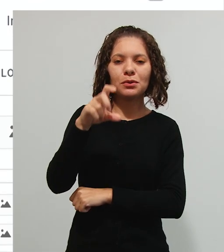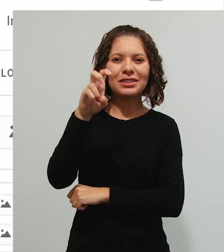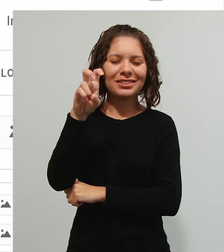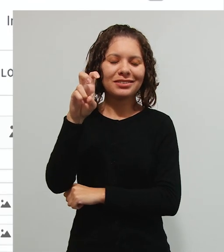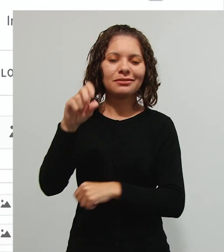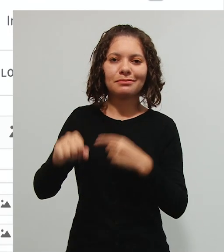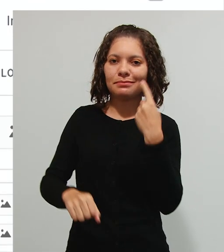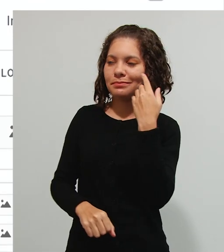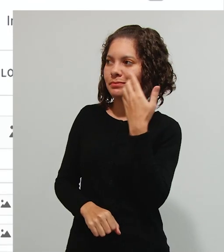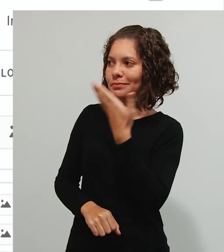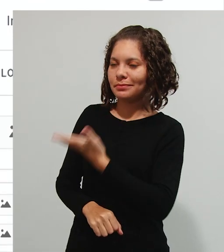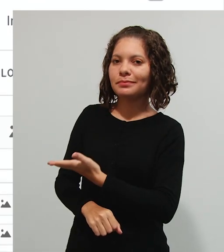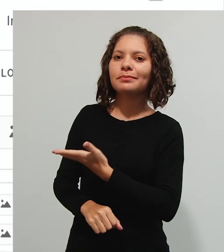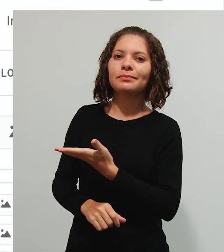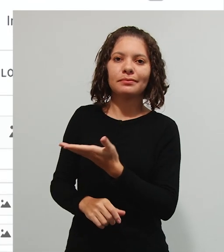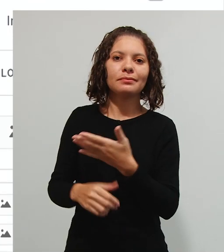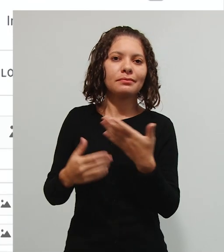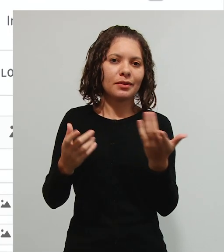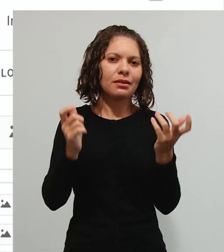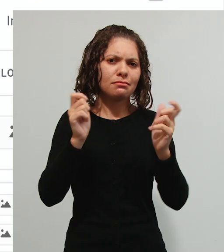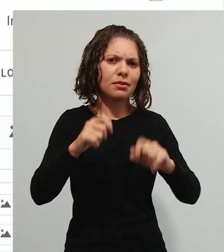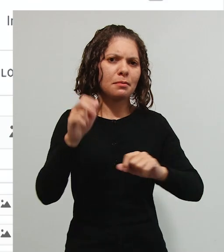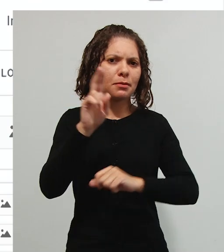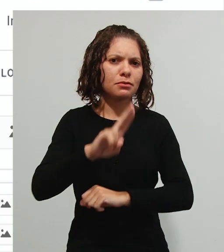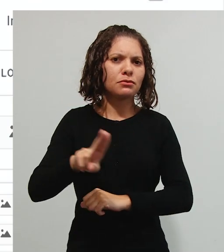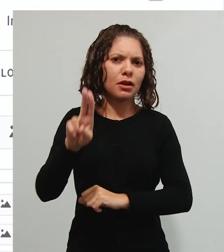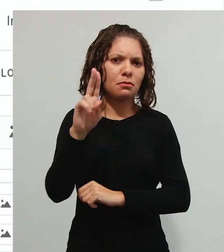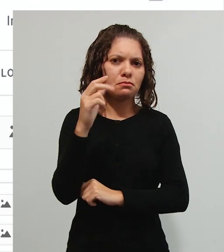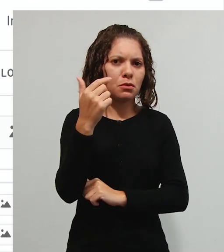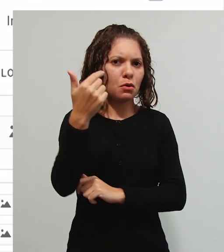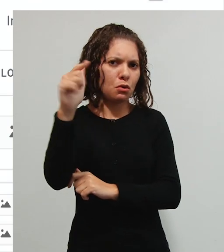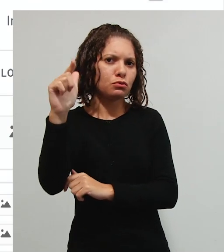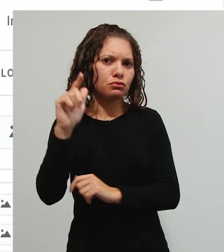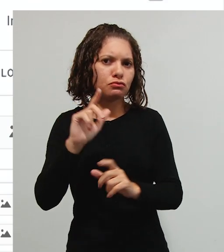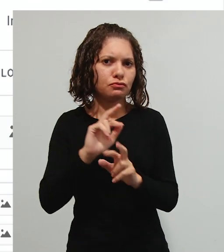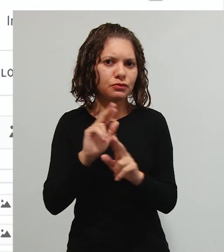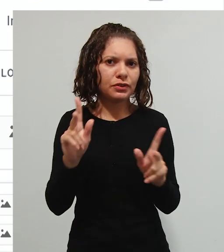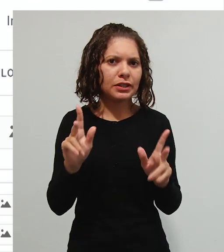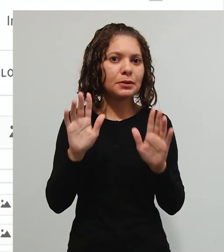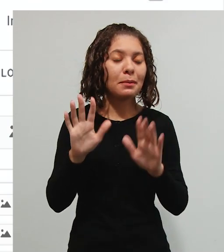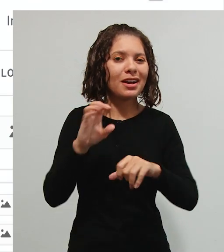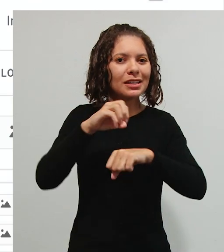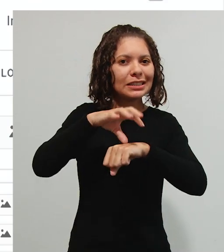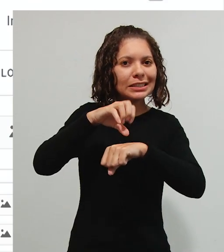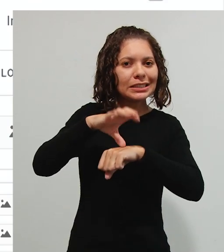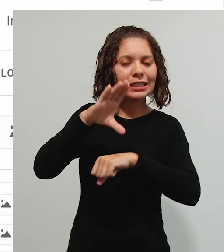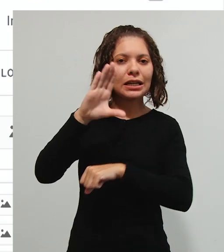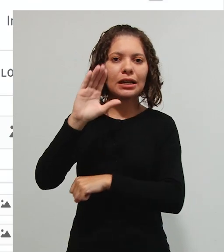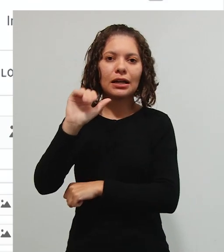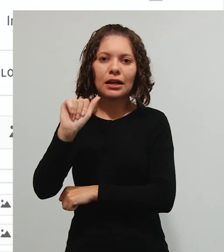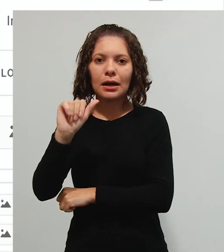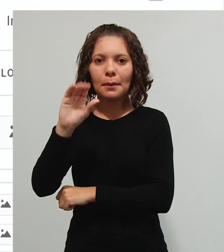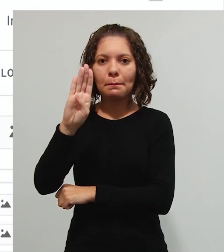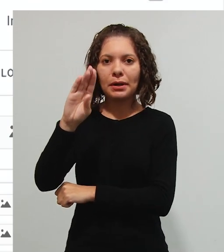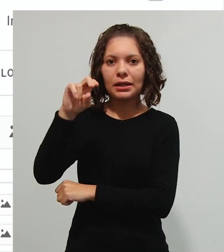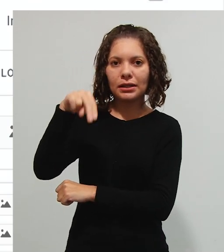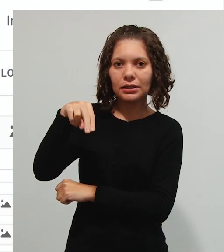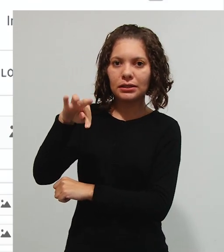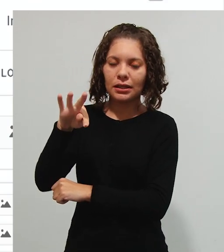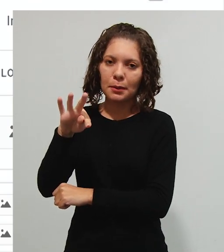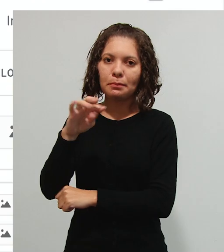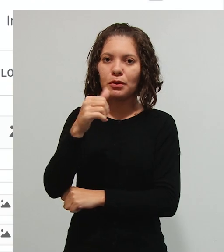espaçamento diferente, mas o recomendado pela ABNT é esse. Então, o que que você vai fazer aqui? Você tem que colocar, ó, lembrar, você tem que colocar